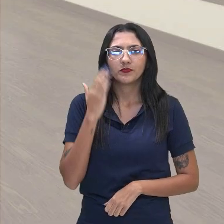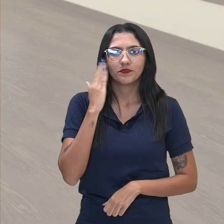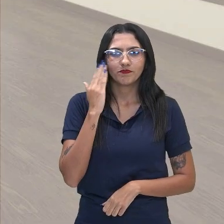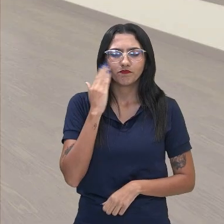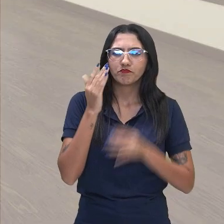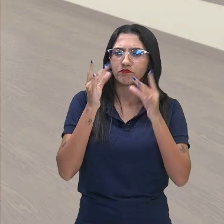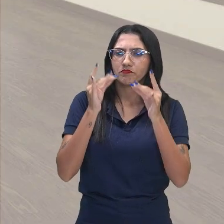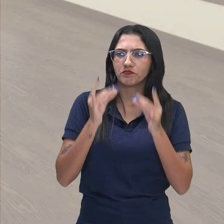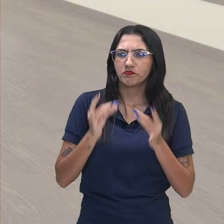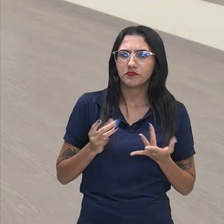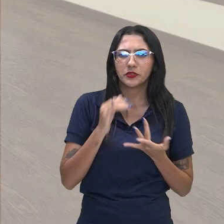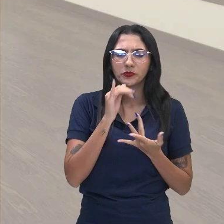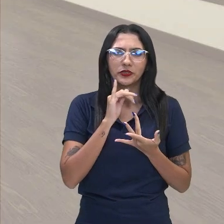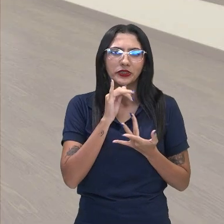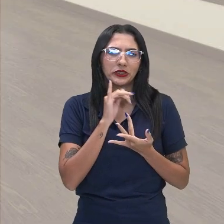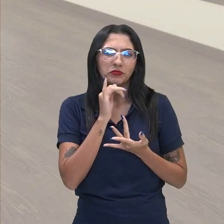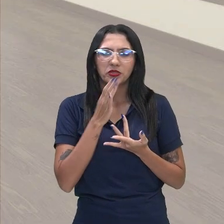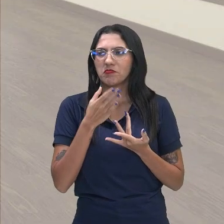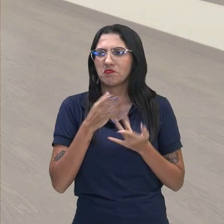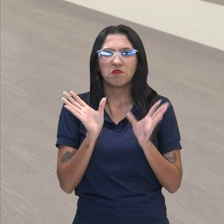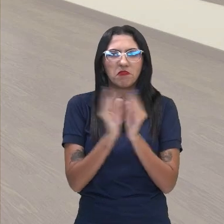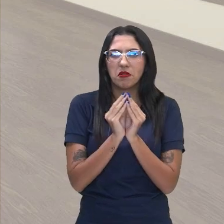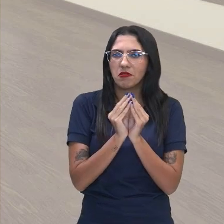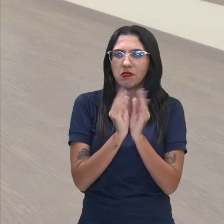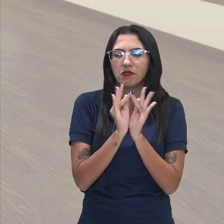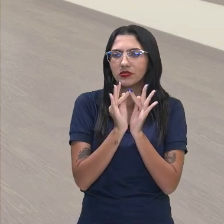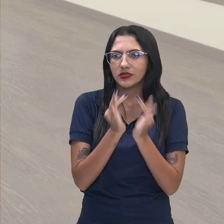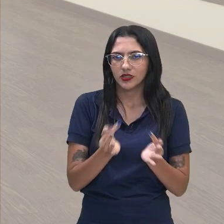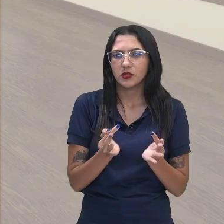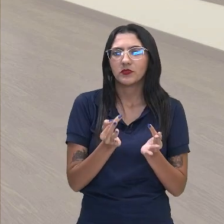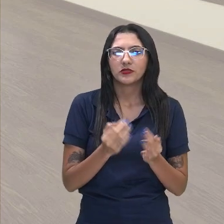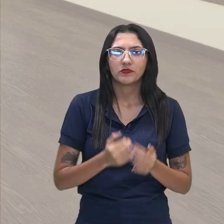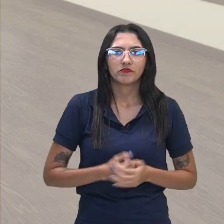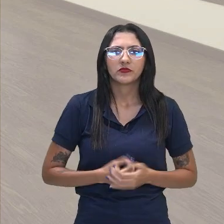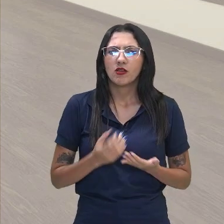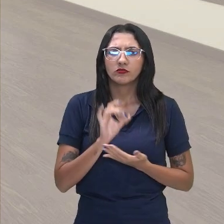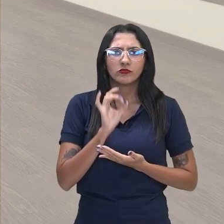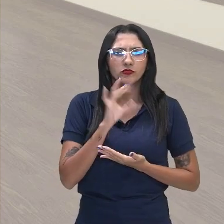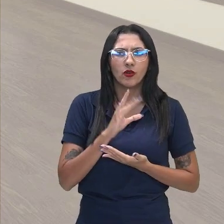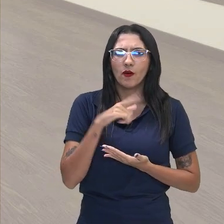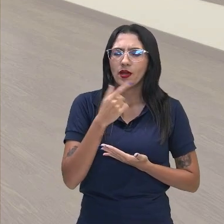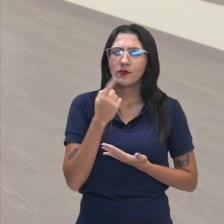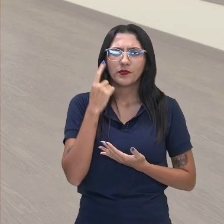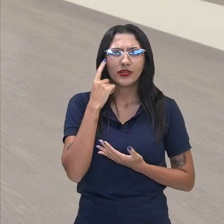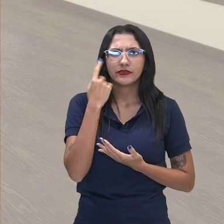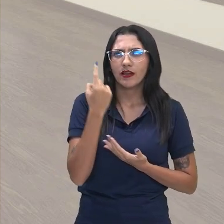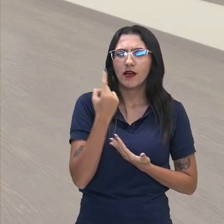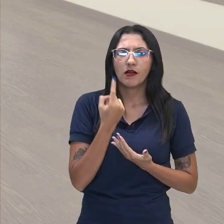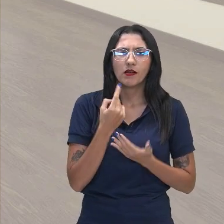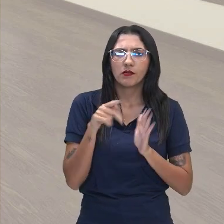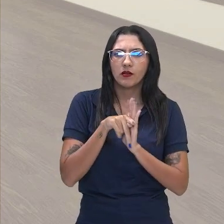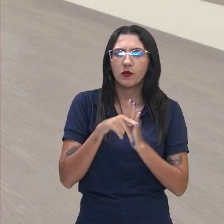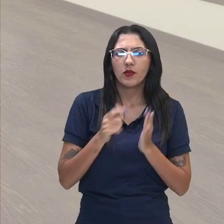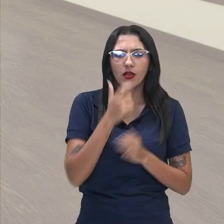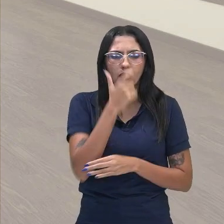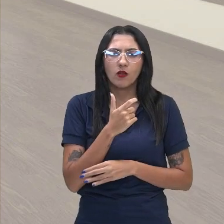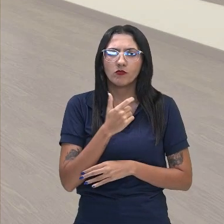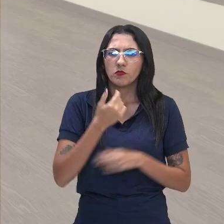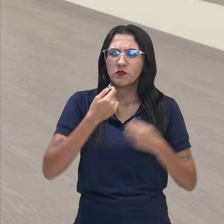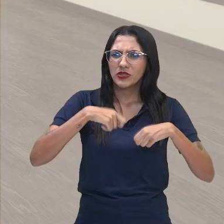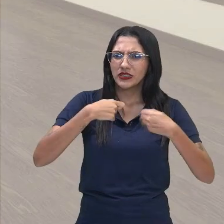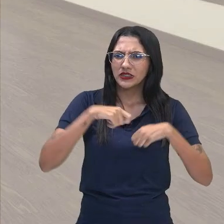forma muito grotesca, ou seja, não é somente eu pensar que eu preciso estar fazendo